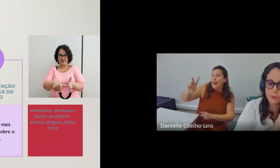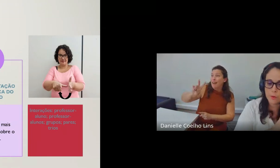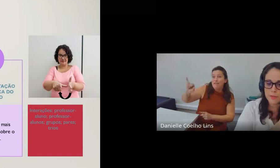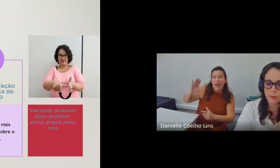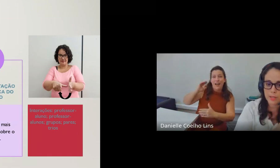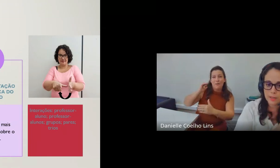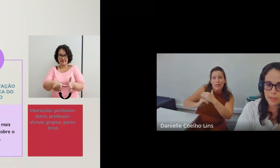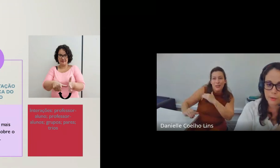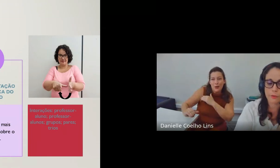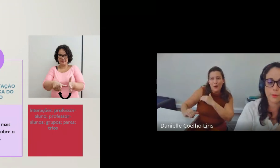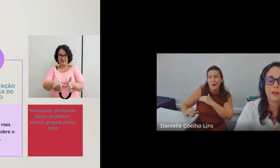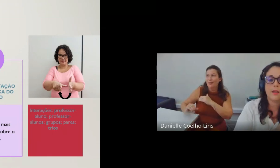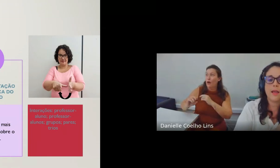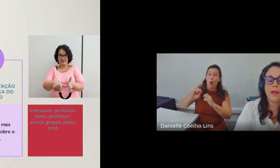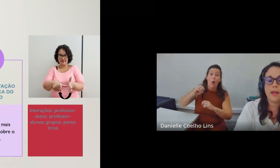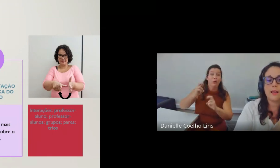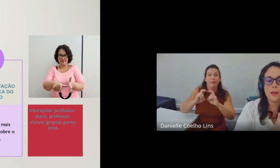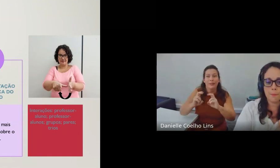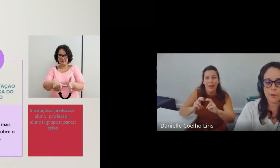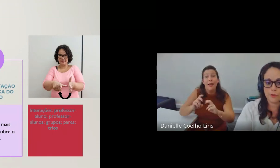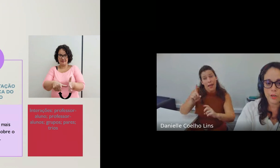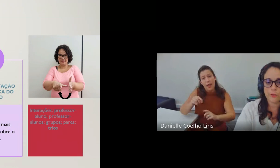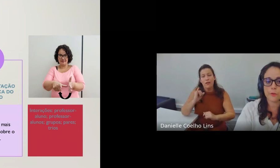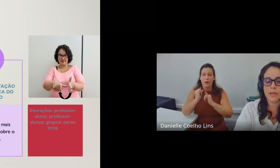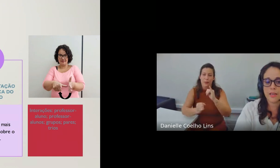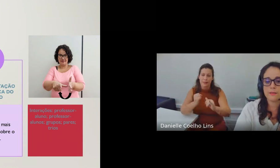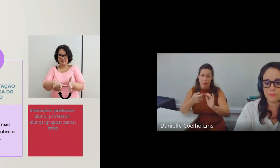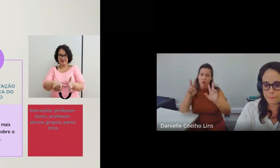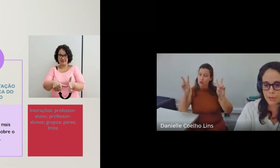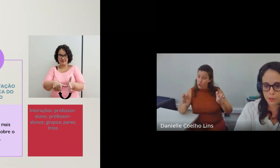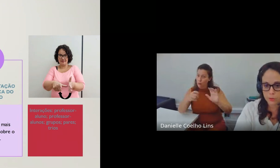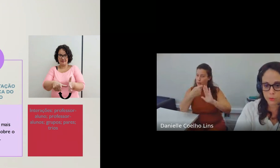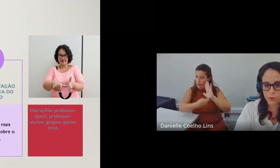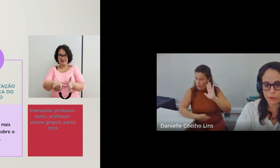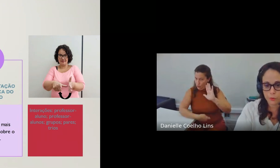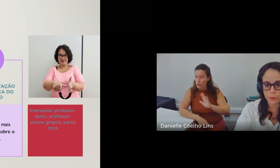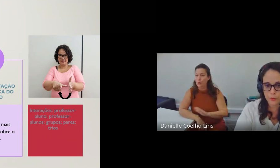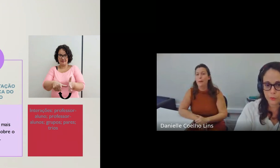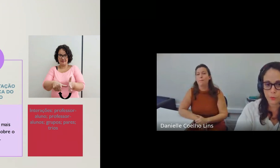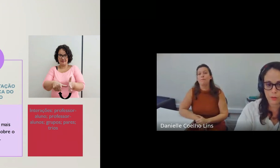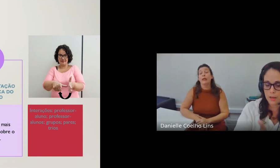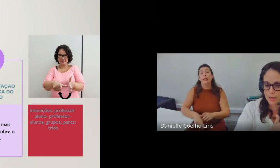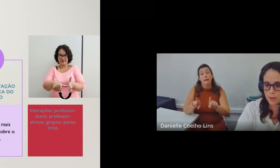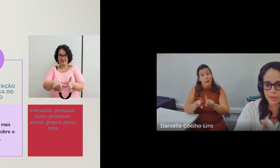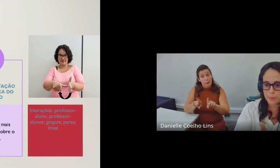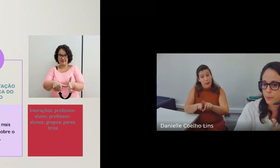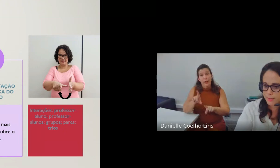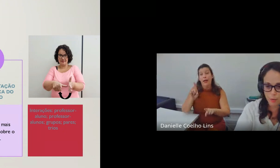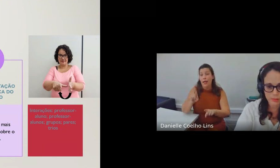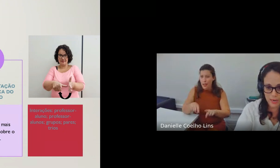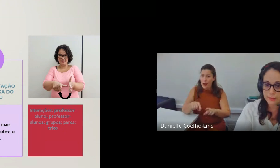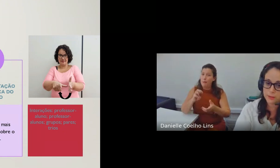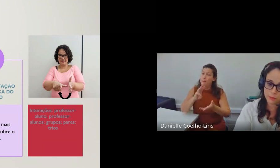numa informação daquele texto. Depois disso, e aí é parte da metodologia do professor, essa ordem pode